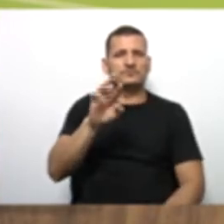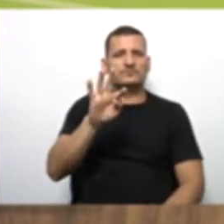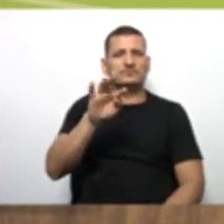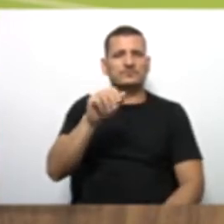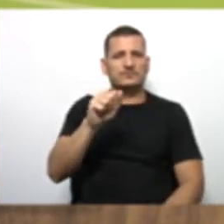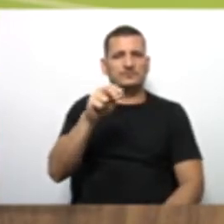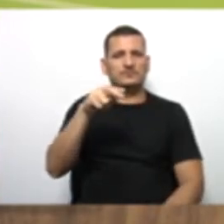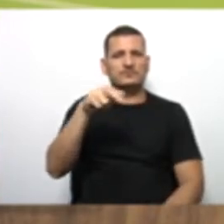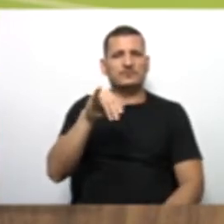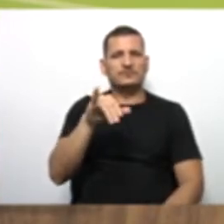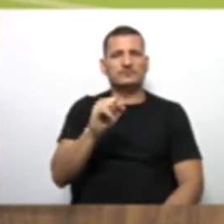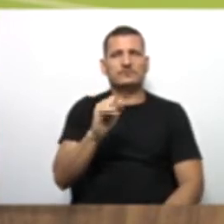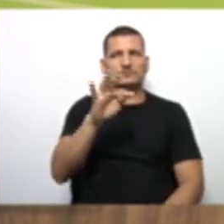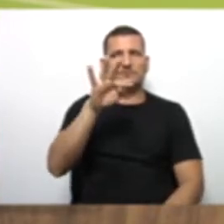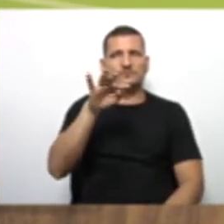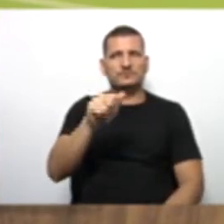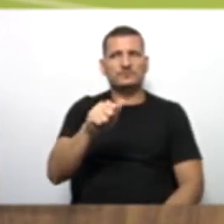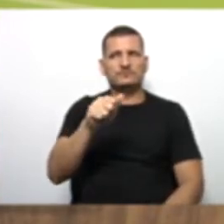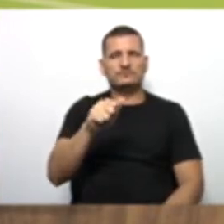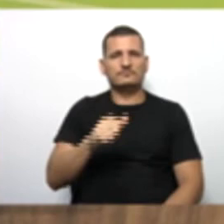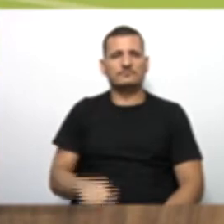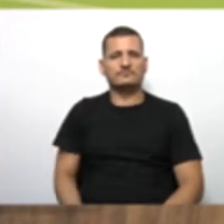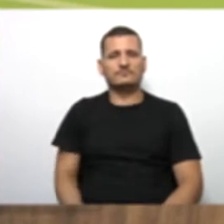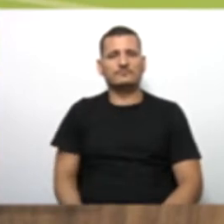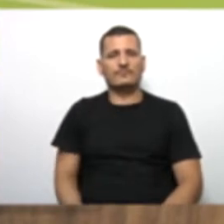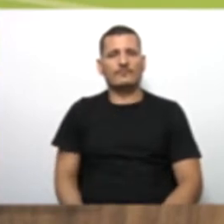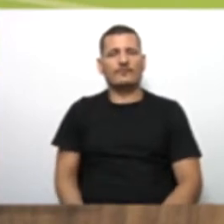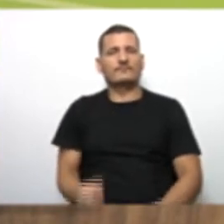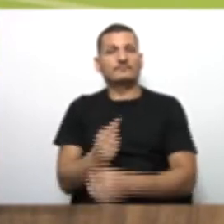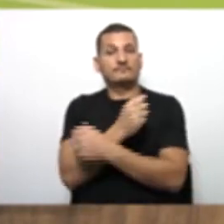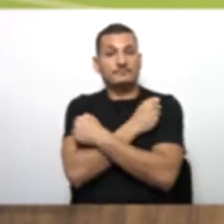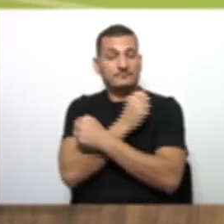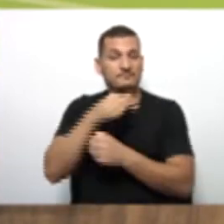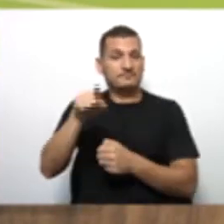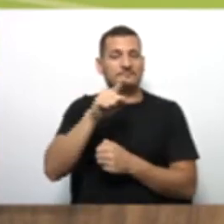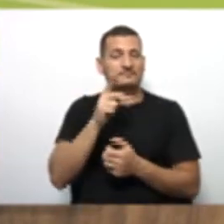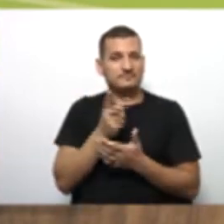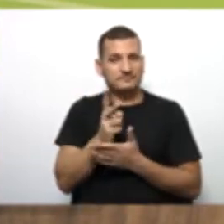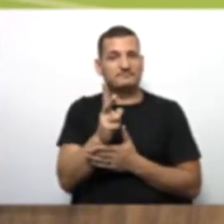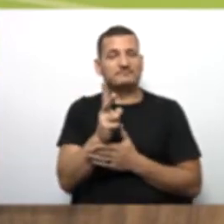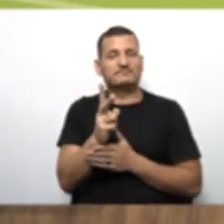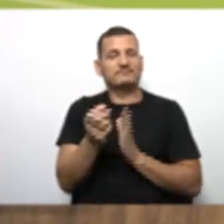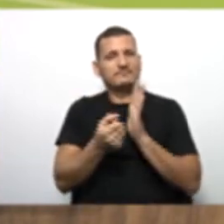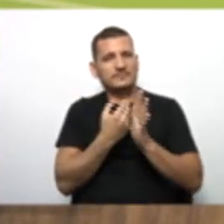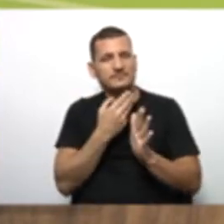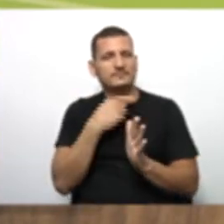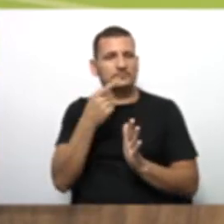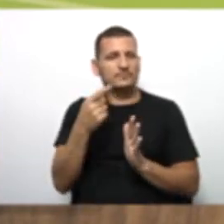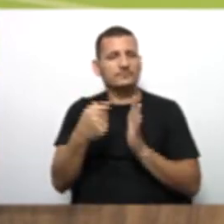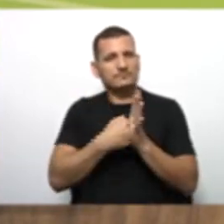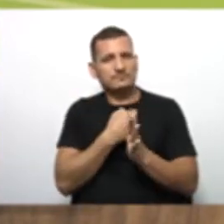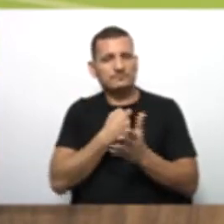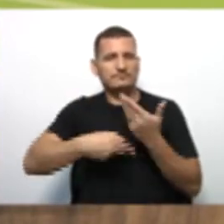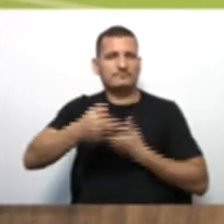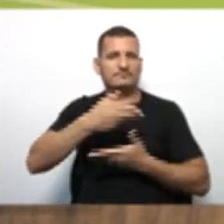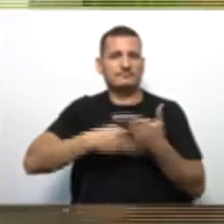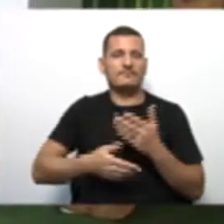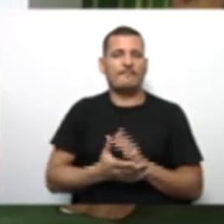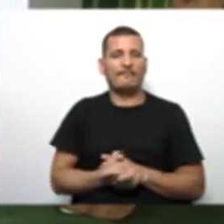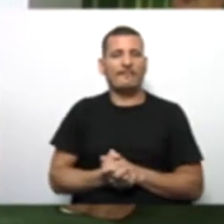Escola Primavera, distrito de Santana do Guaporé, lá em São Miguel, né? E alunos da Escola Indígena Sertanista